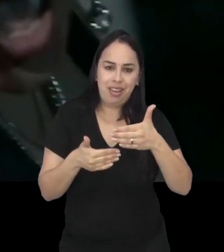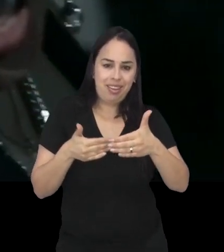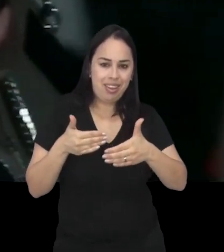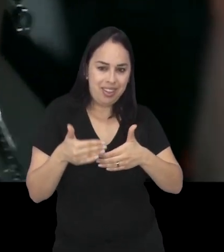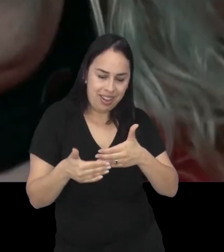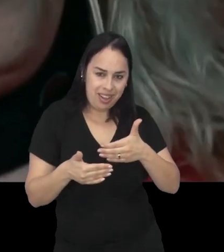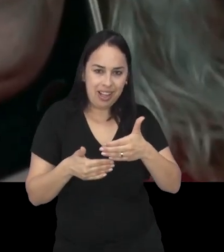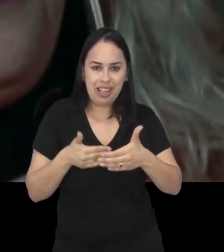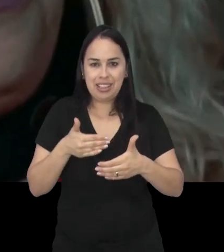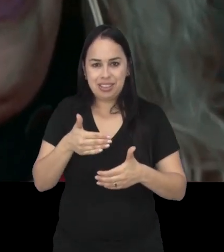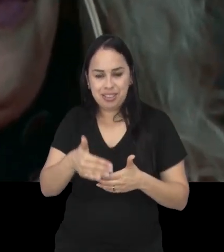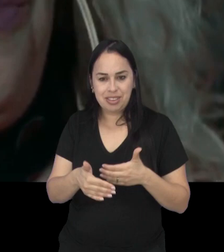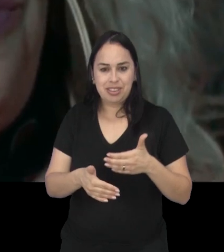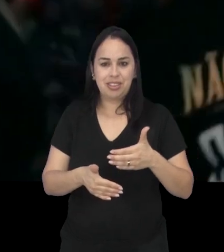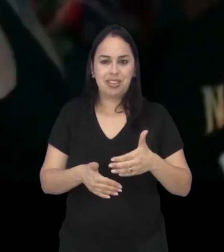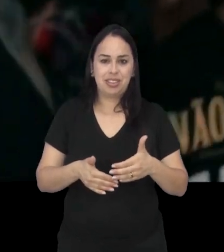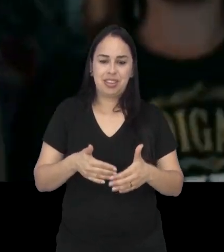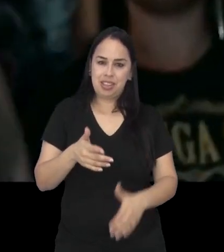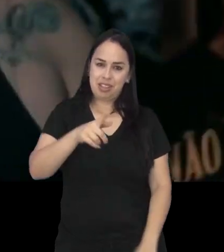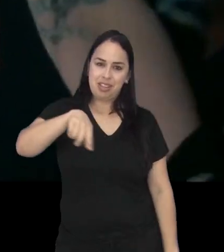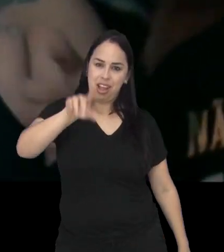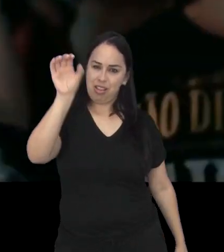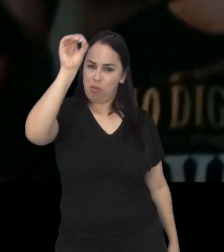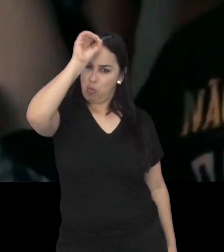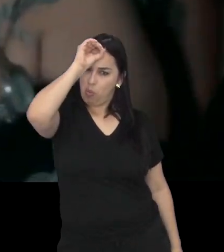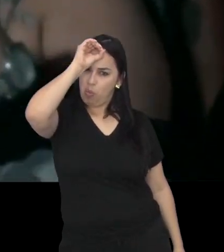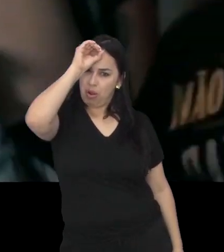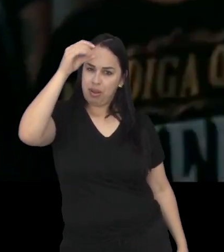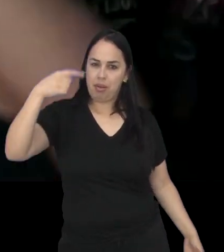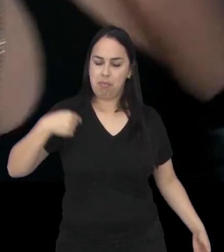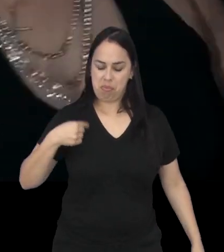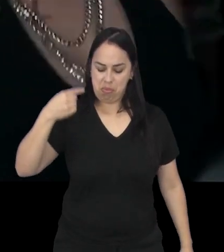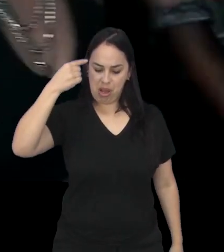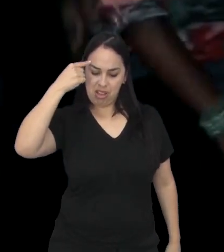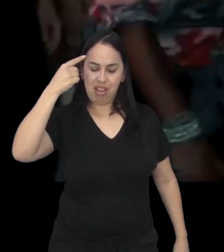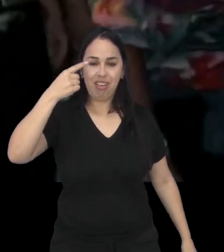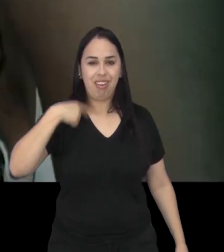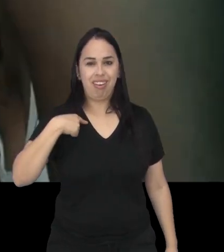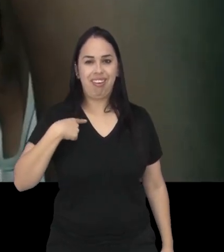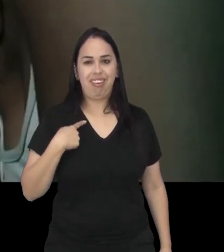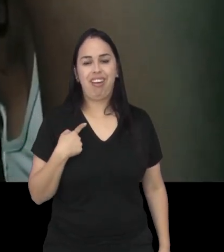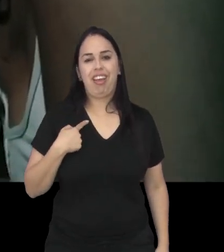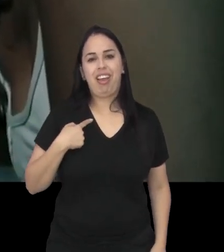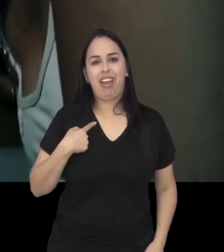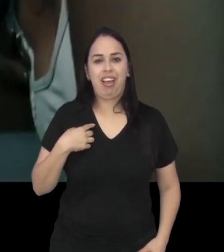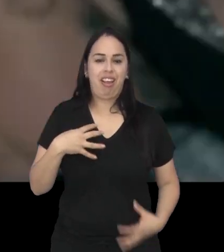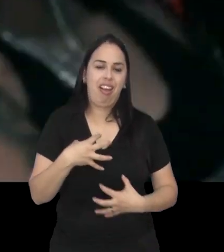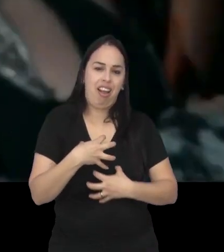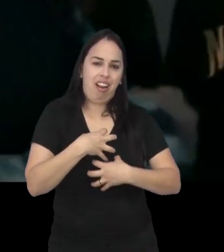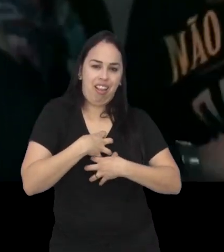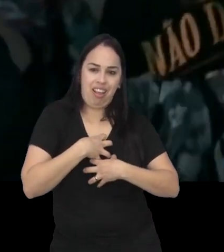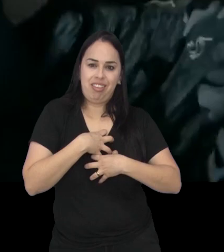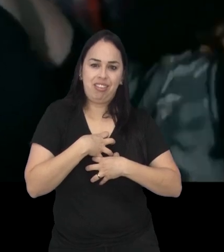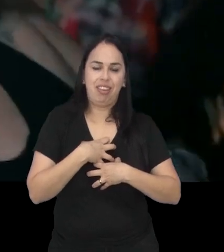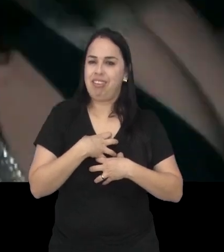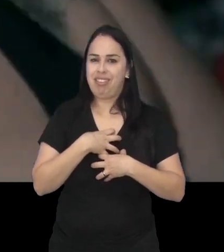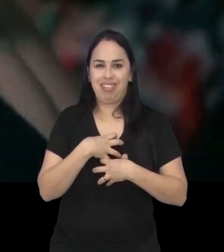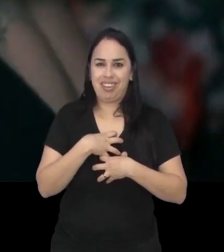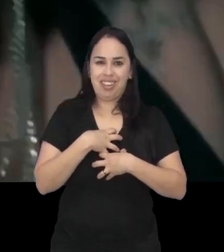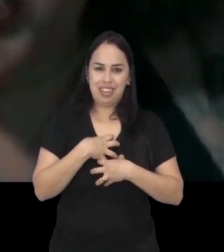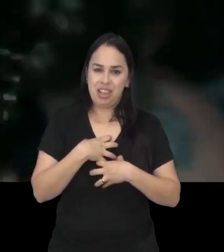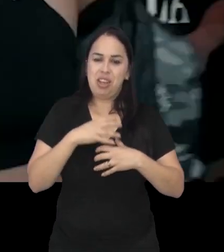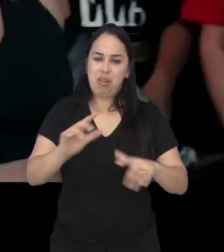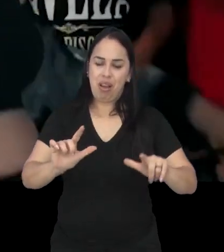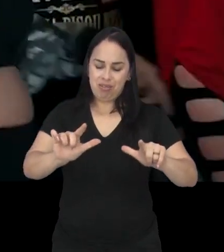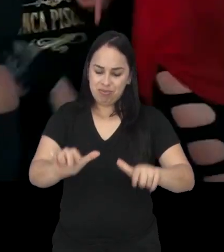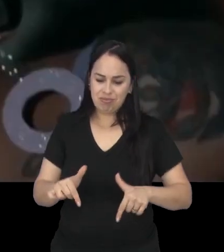pirar nem se matar. Sabe de nada, inocente, cê pensou que eu tava carente. Eu tava carregando pente na contenção pra bater